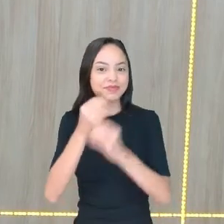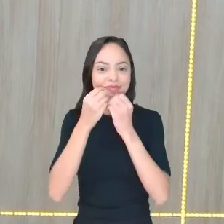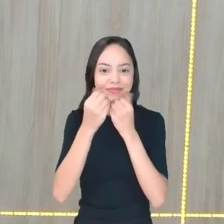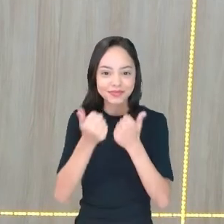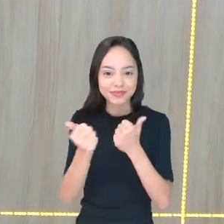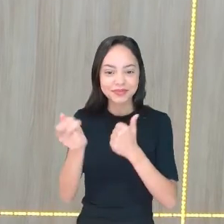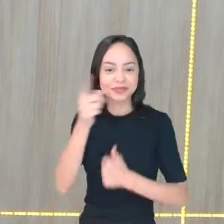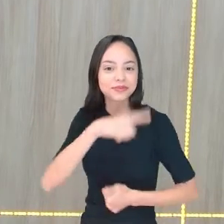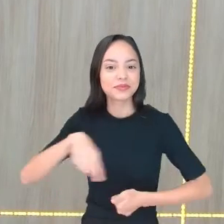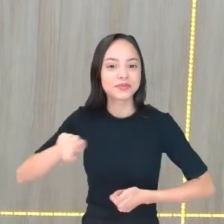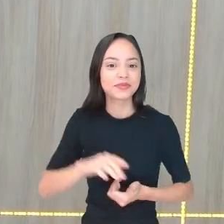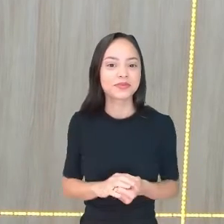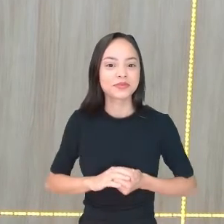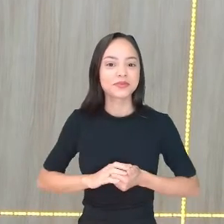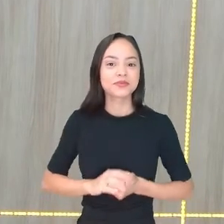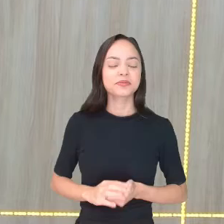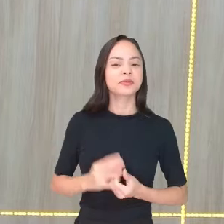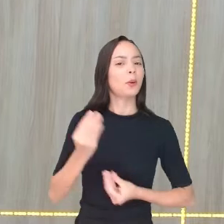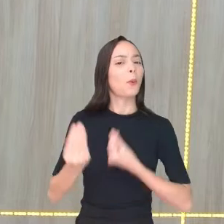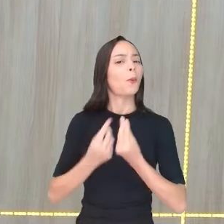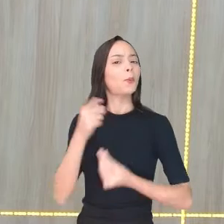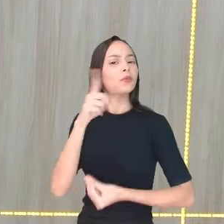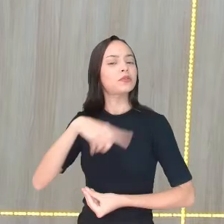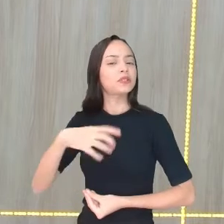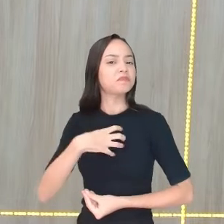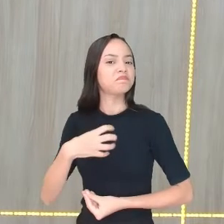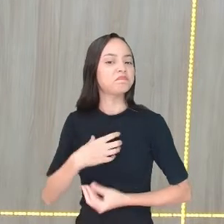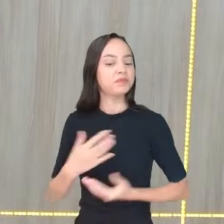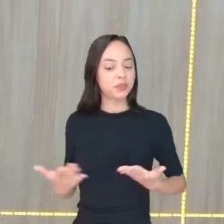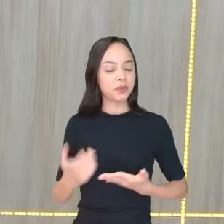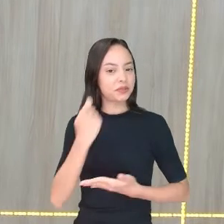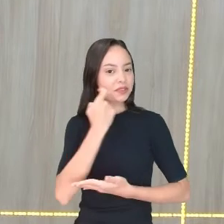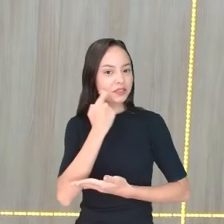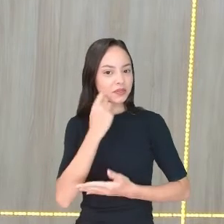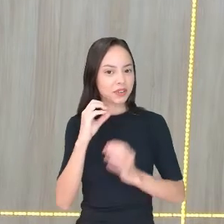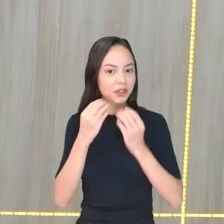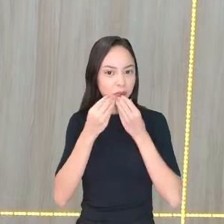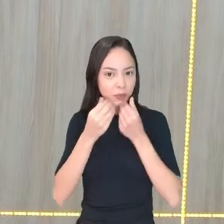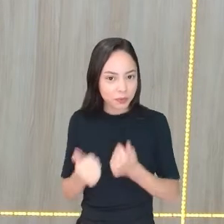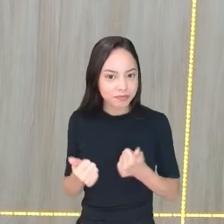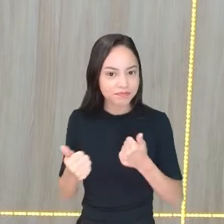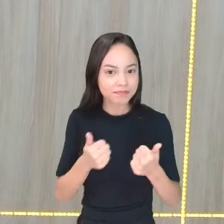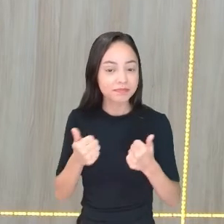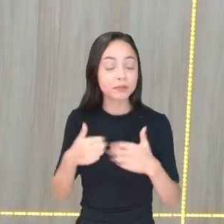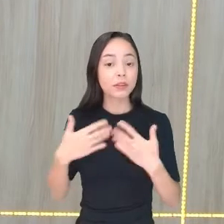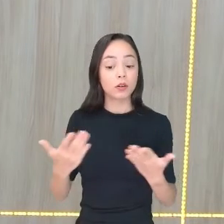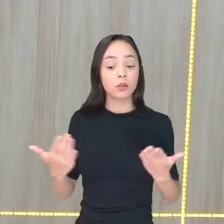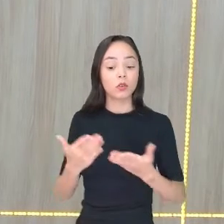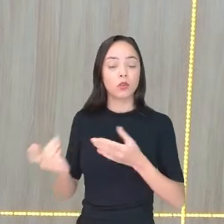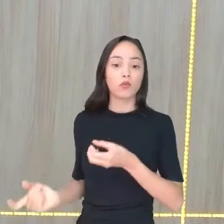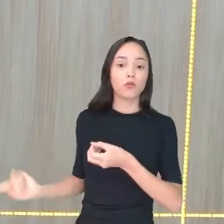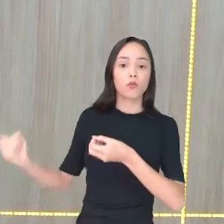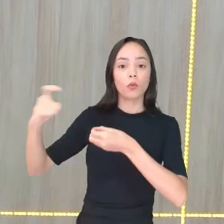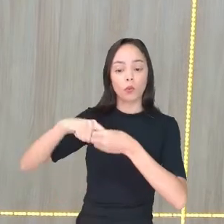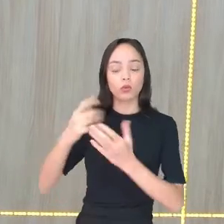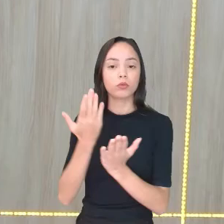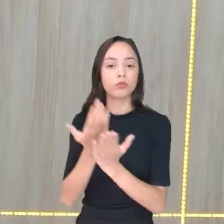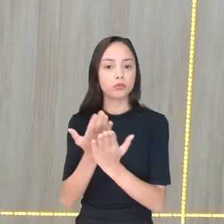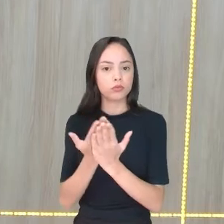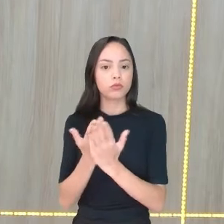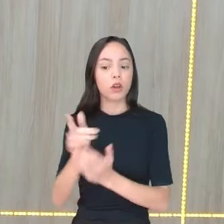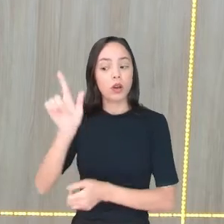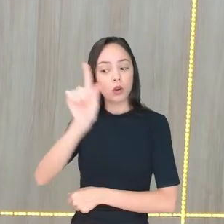bem com vocês? Como é que estão nessa sexta-feira? Tudo certo? Vamos aqui retornando, né, com as nossas aulas